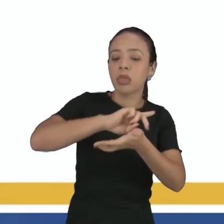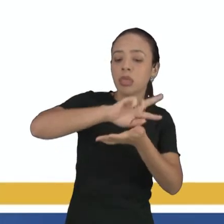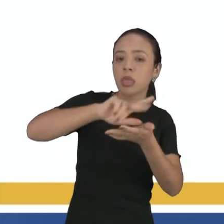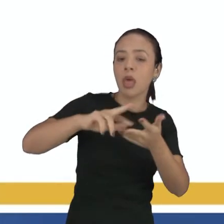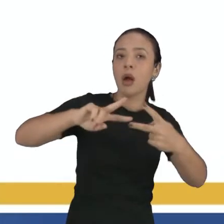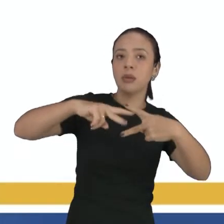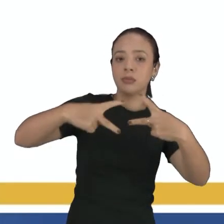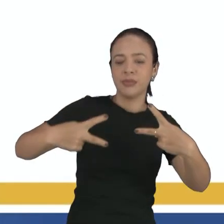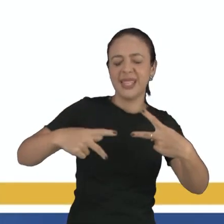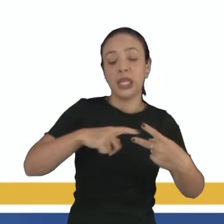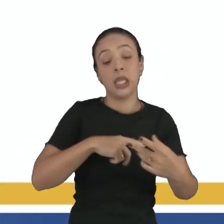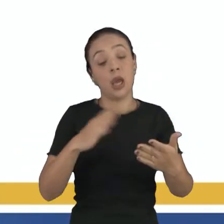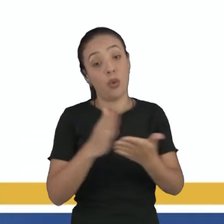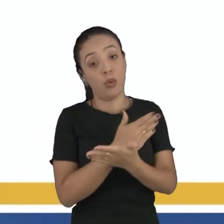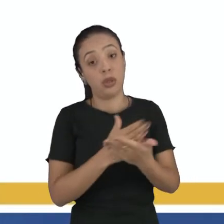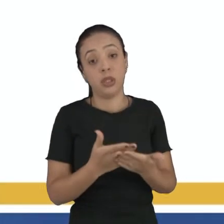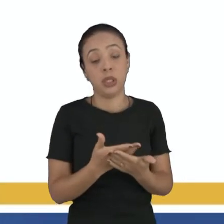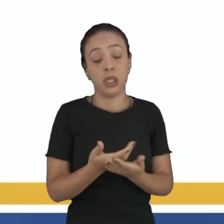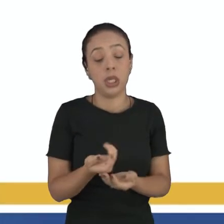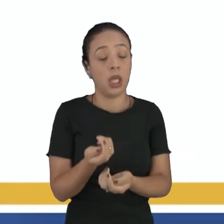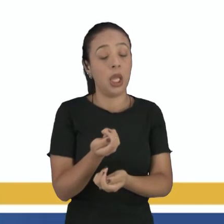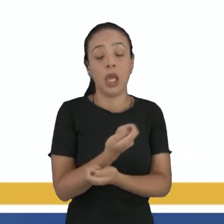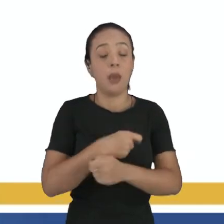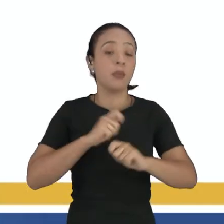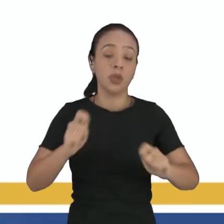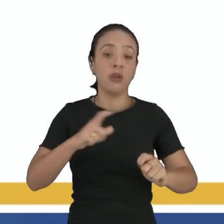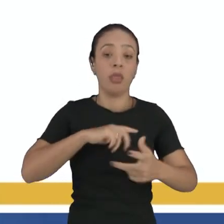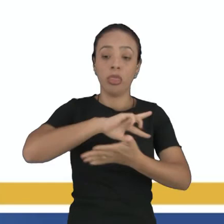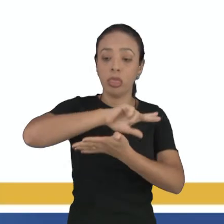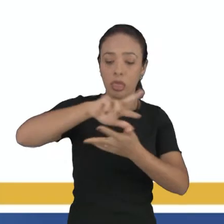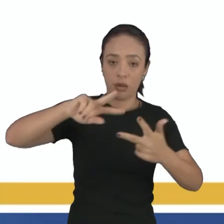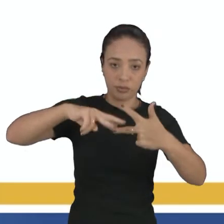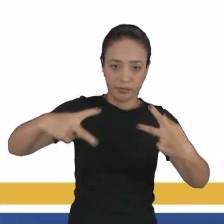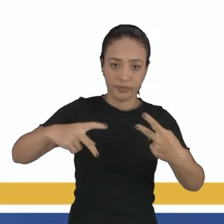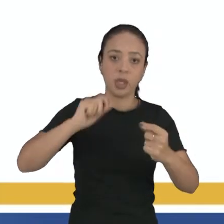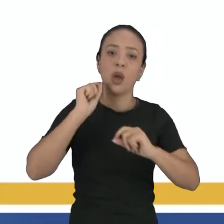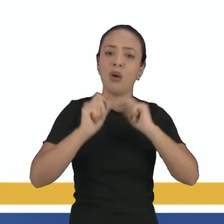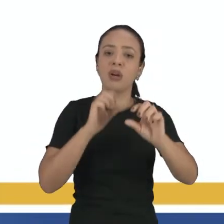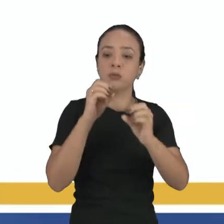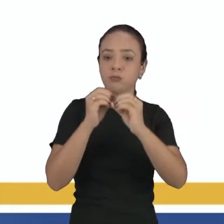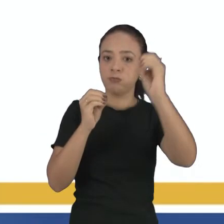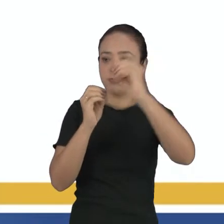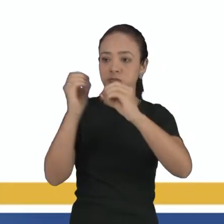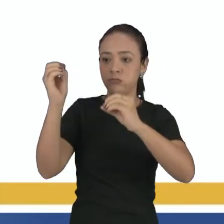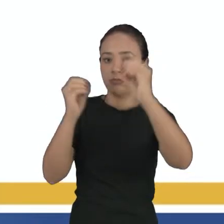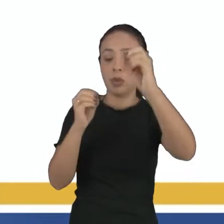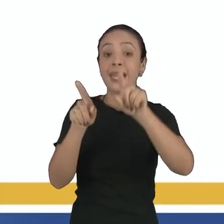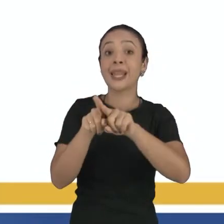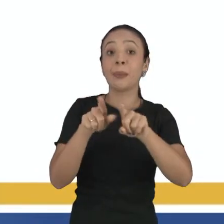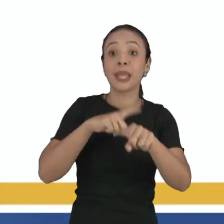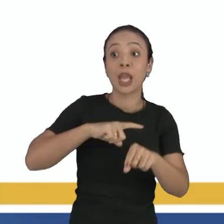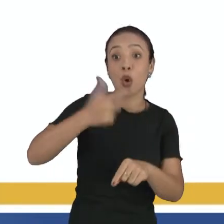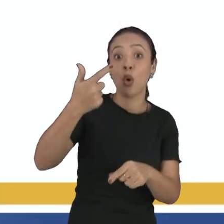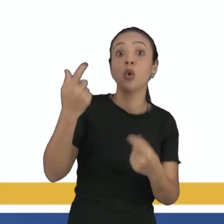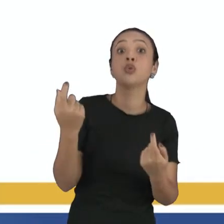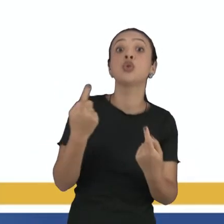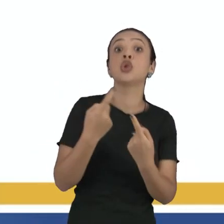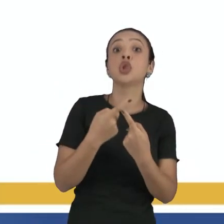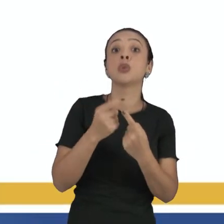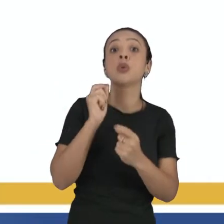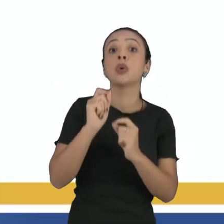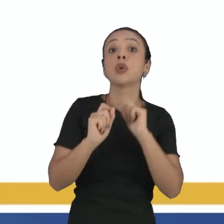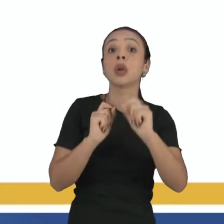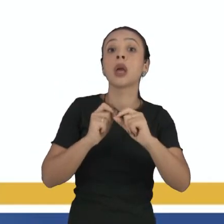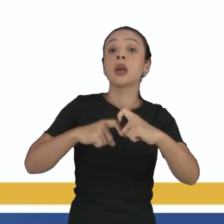permite variabilidade genética, que é a assexuada, e o outro tipo de reprodução permite a variabilidade genética, no caso